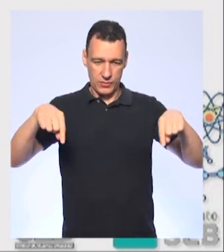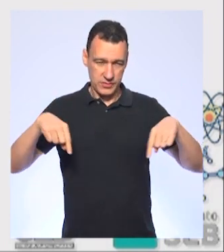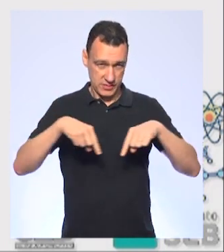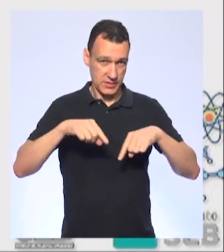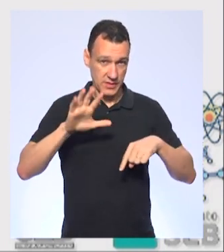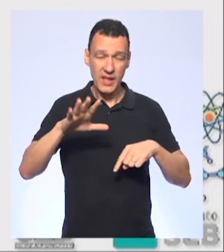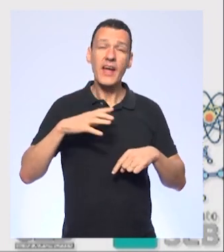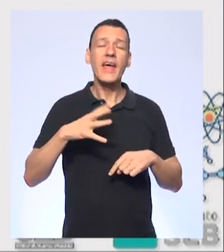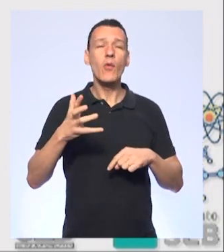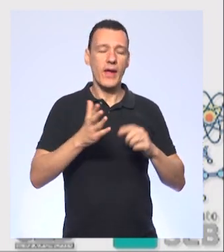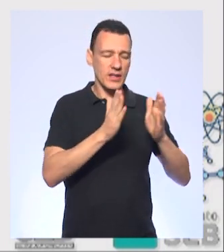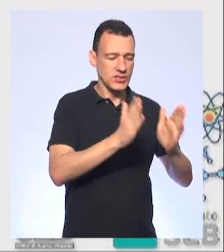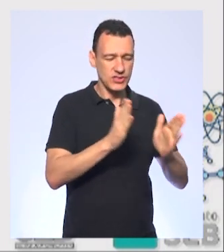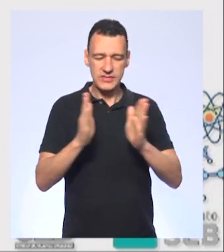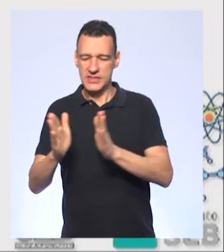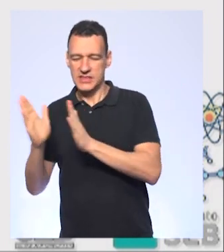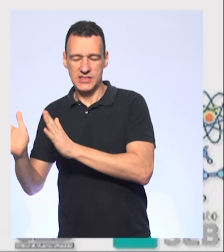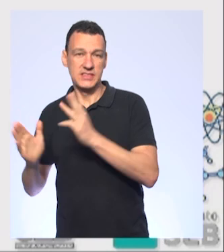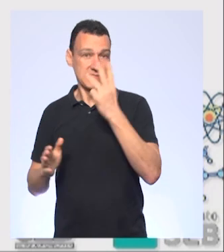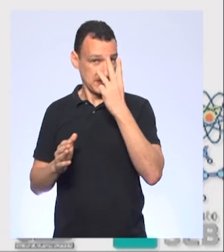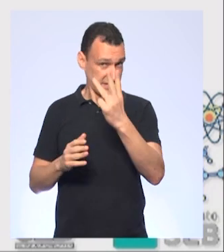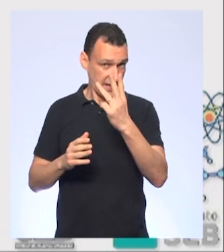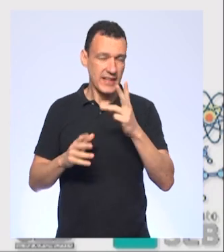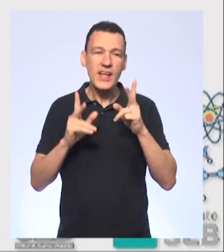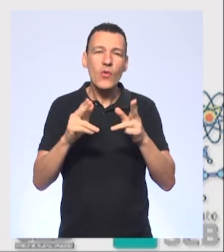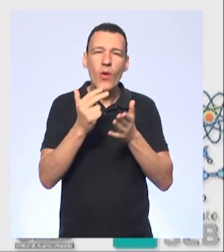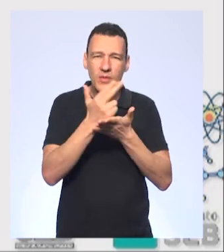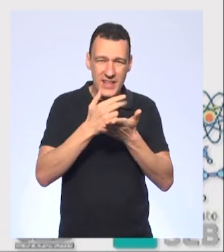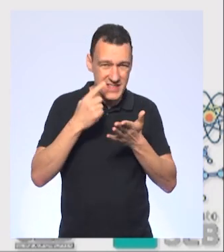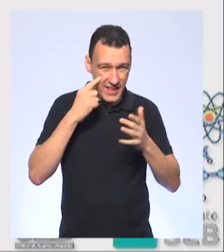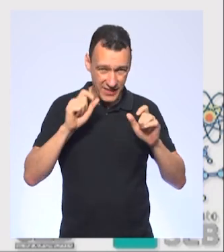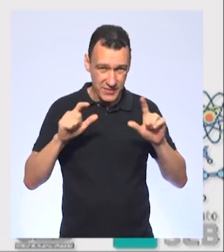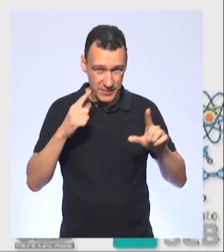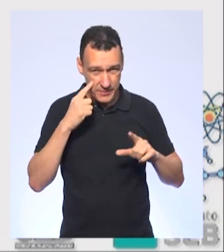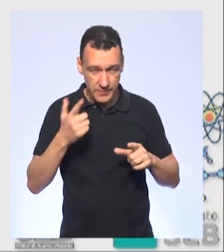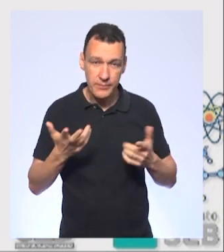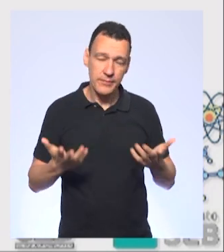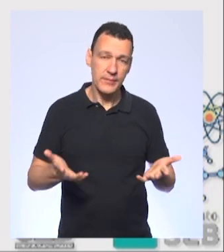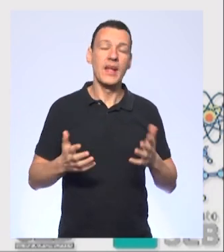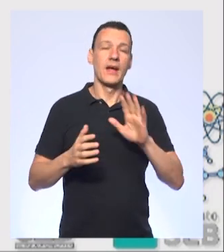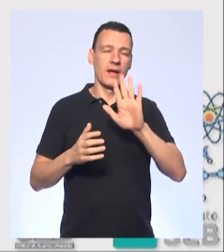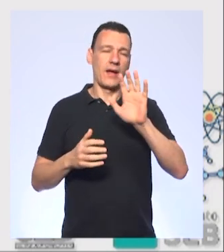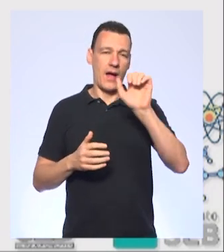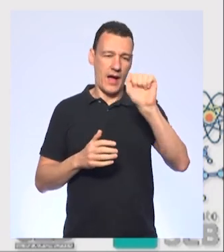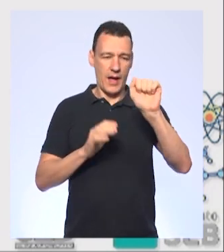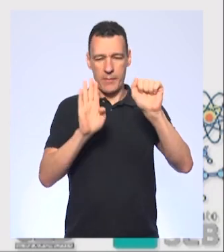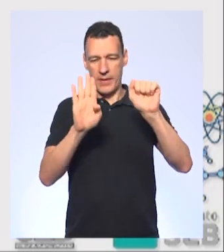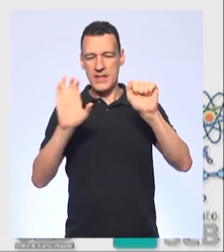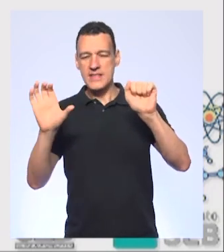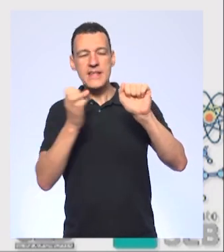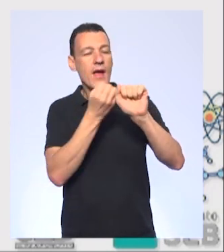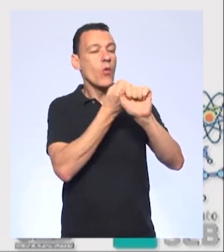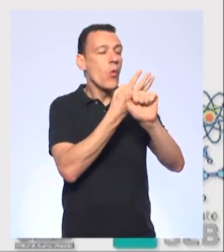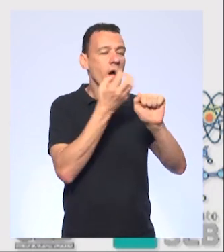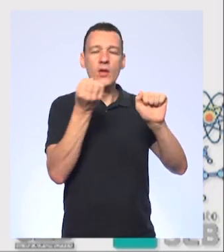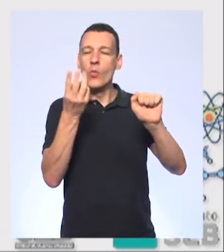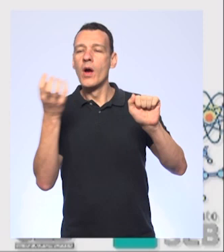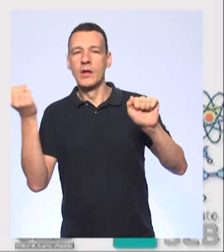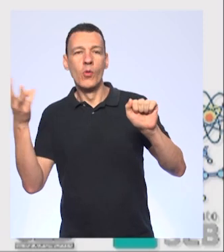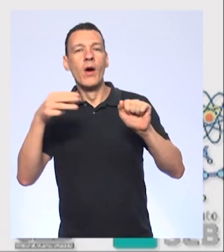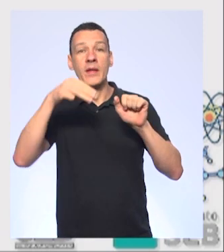em 3 lotes, conforme a figura abaixo. Os valores de A, B e C em